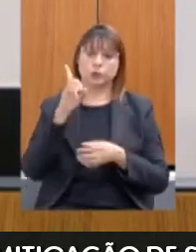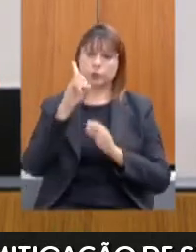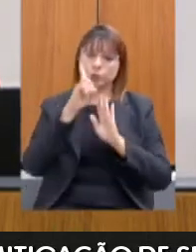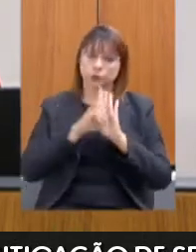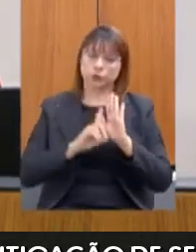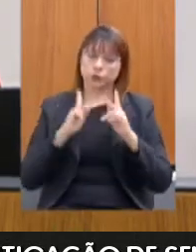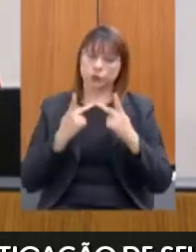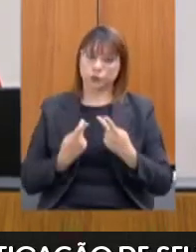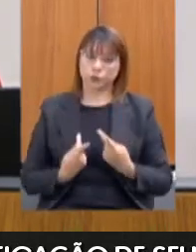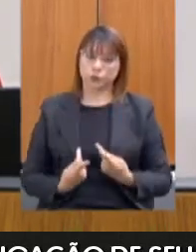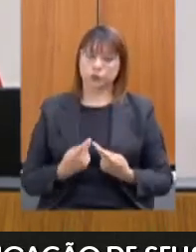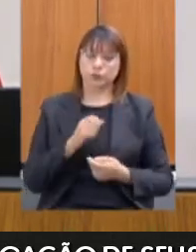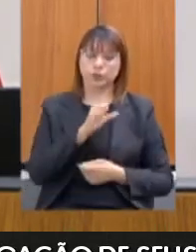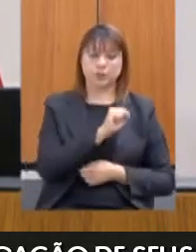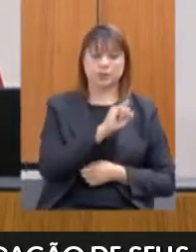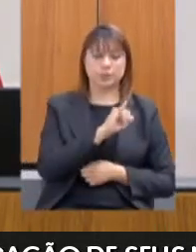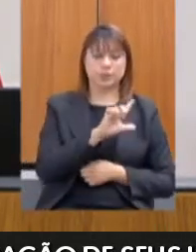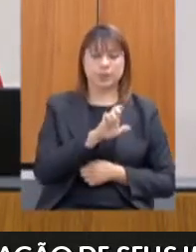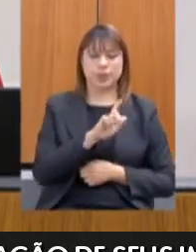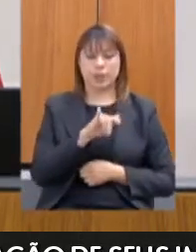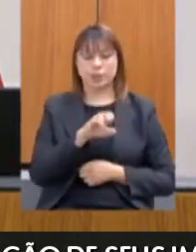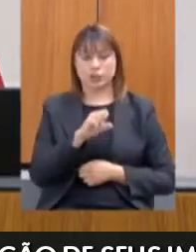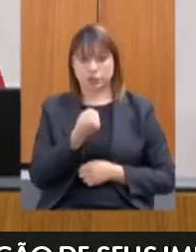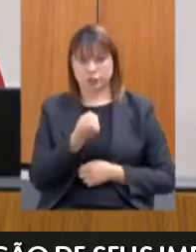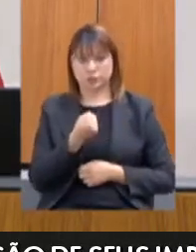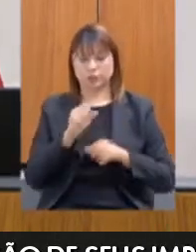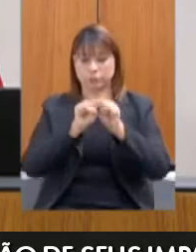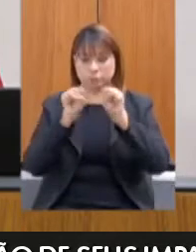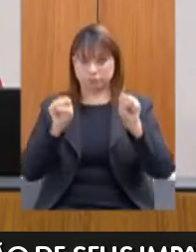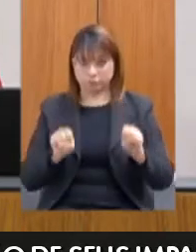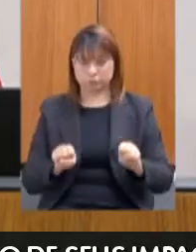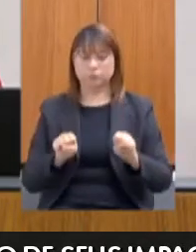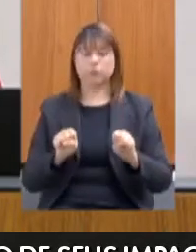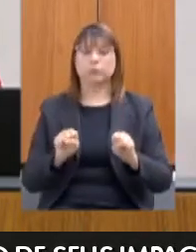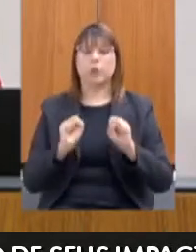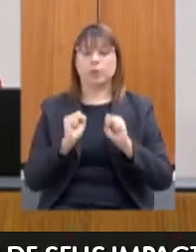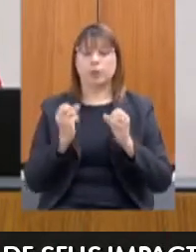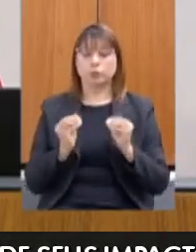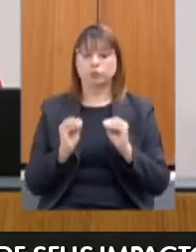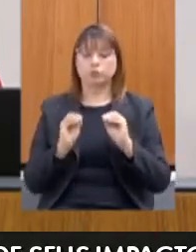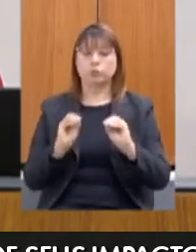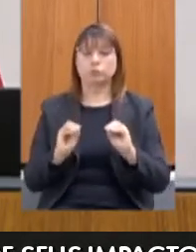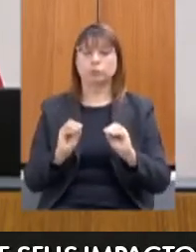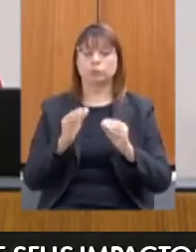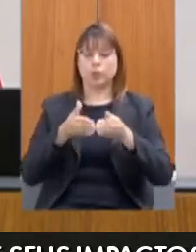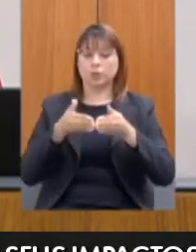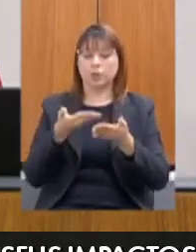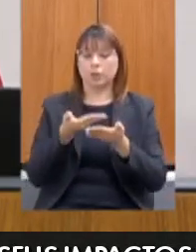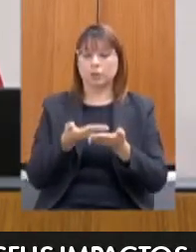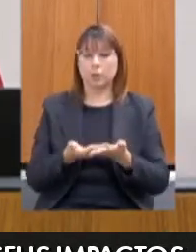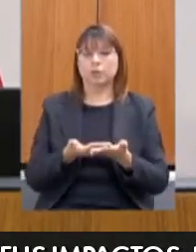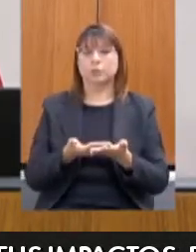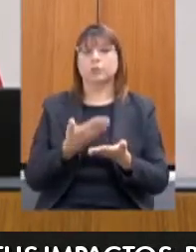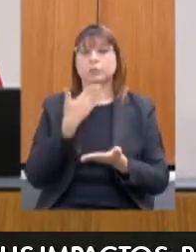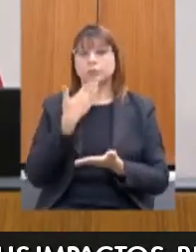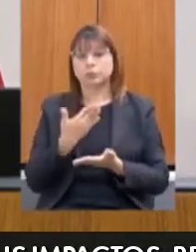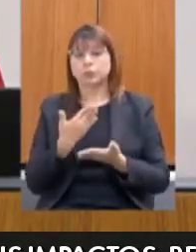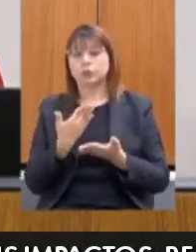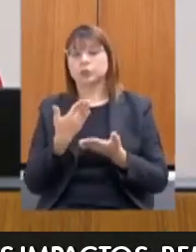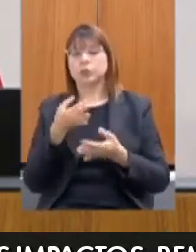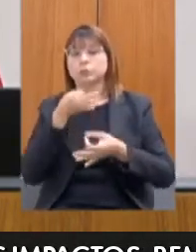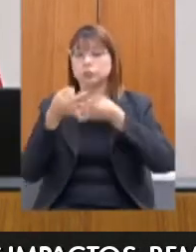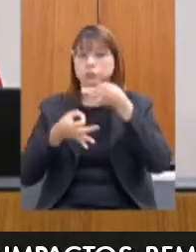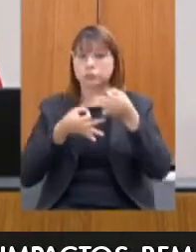através da plataforma Cileges ou pessoalmente, requerimentos contendo recomendações referentes ao tema abordado